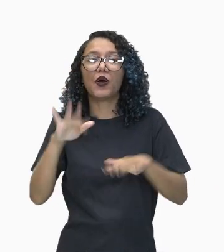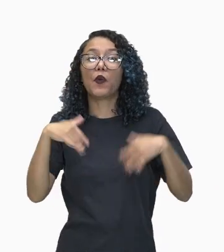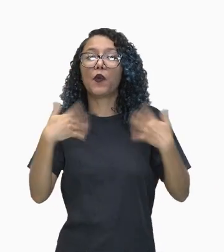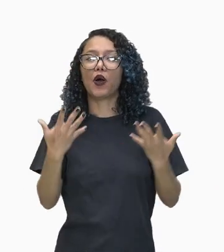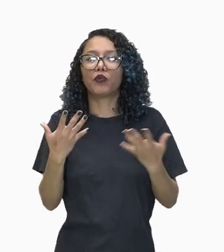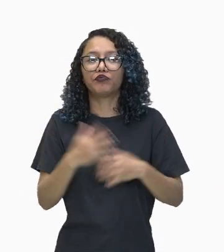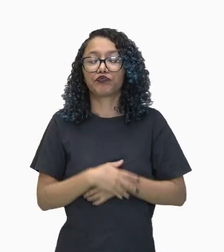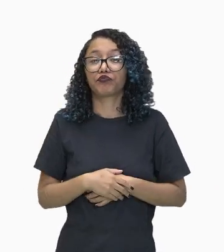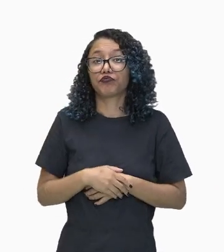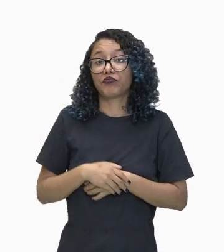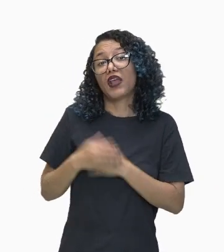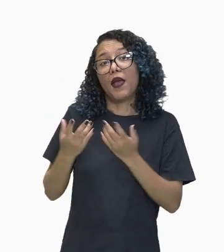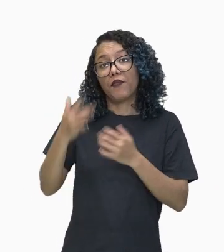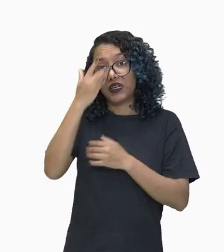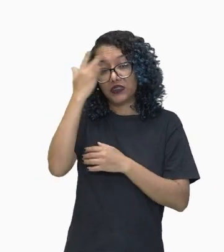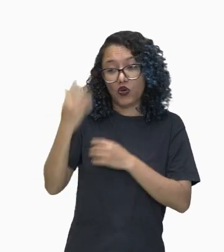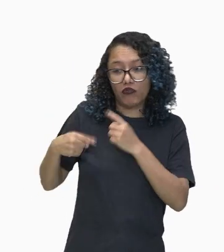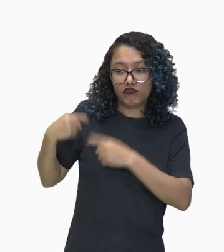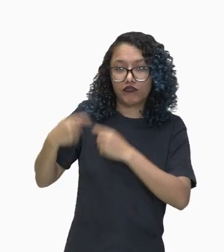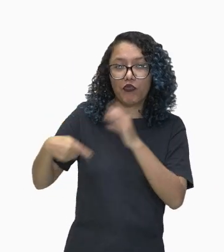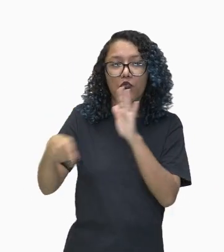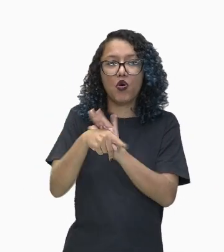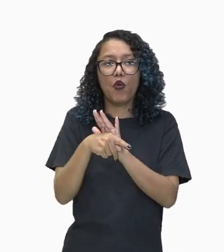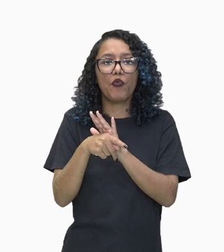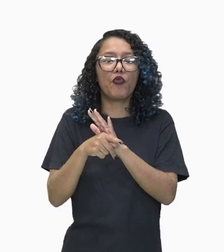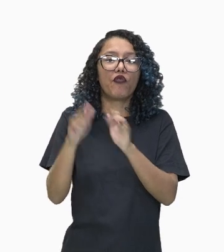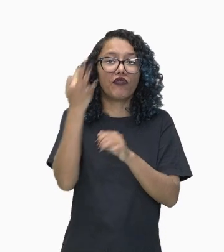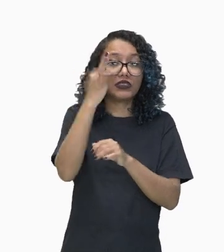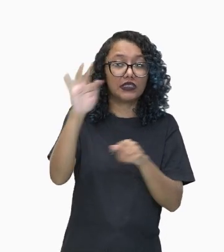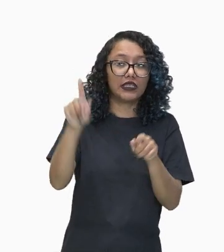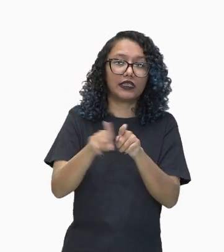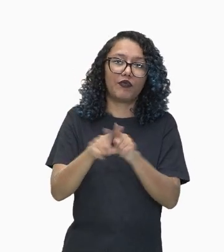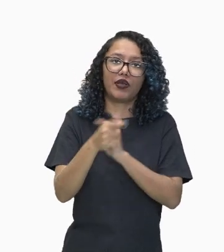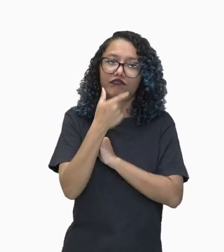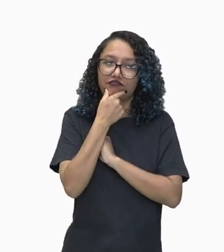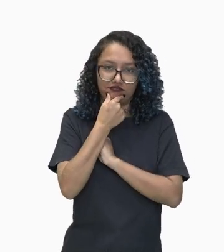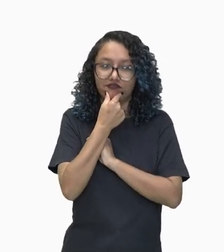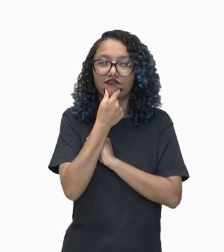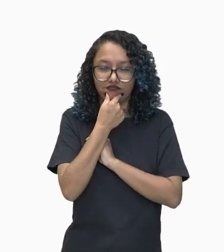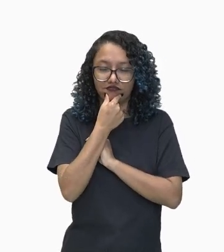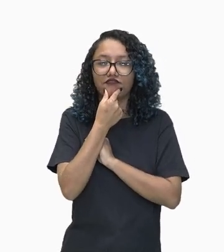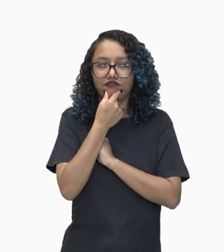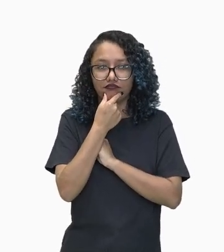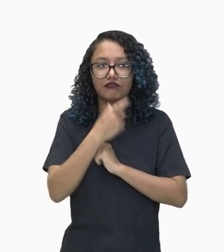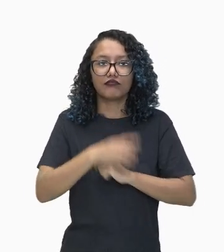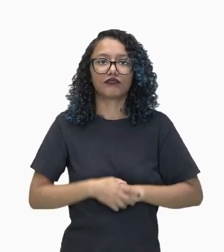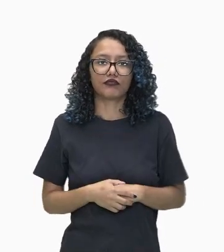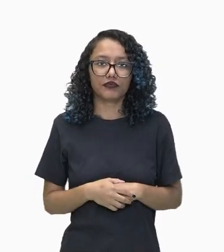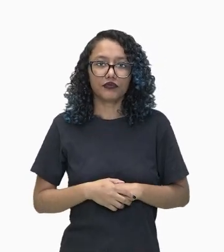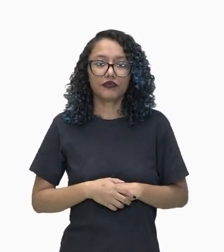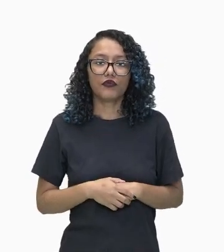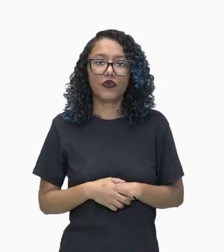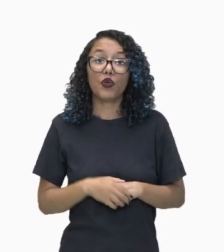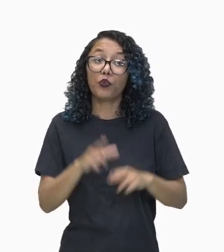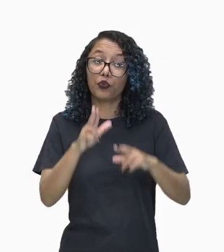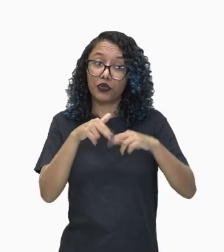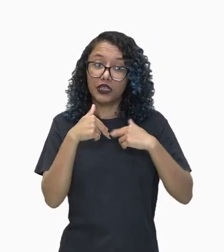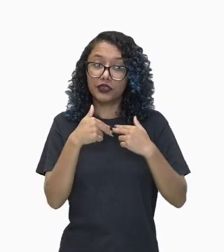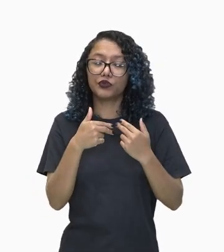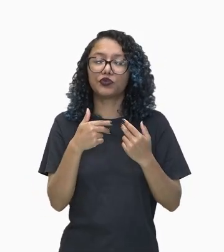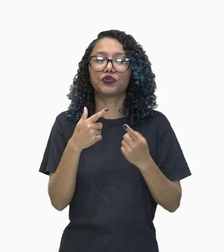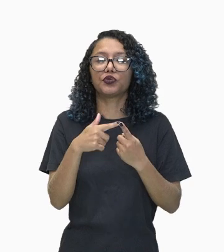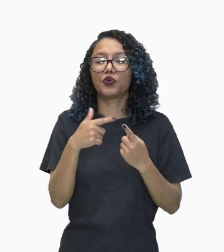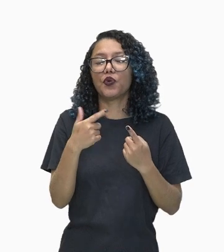de franceses e britânicos. É até por isso que a gente tem aí o inglês como idioma